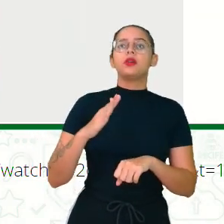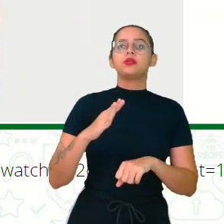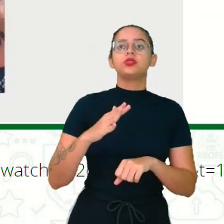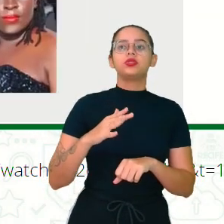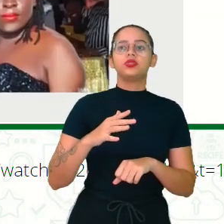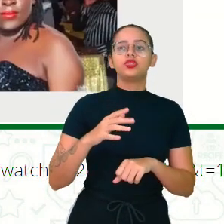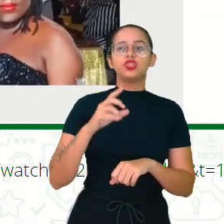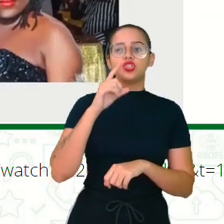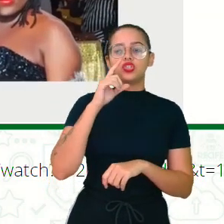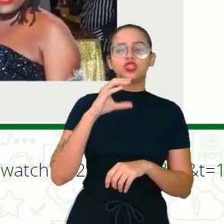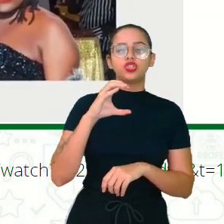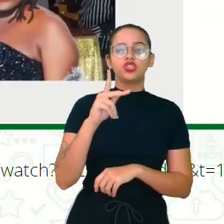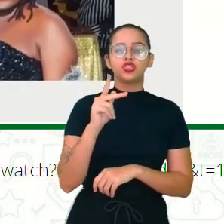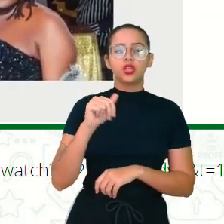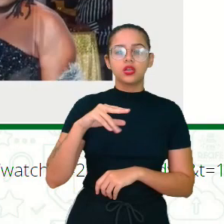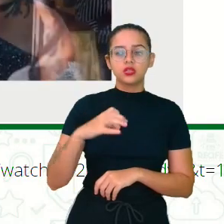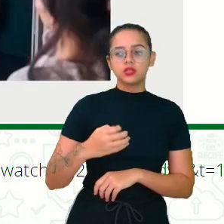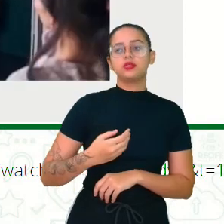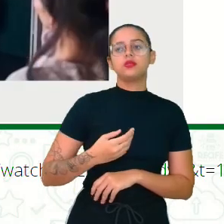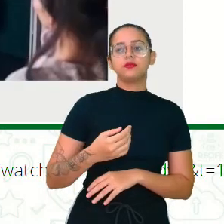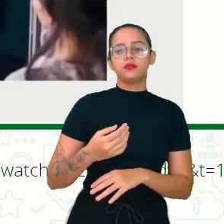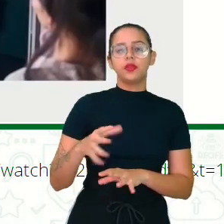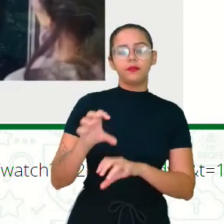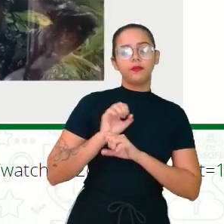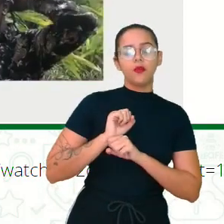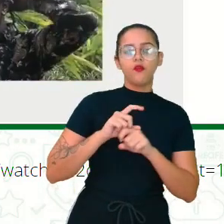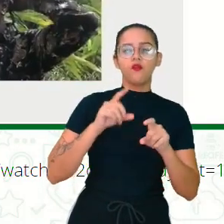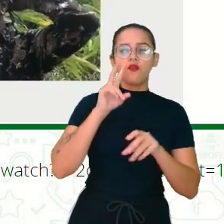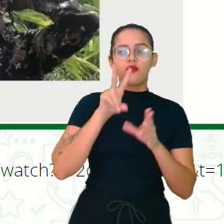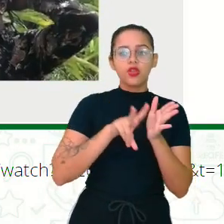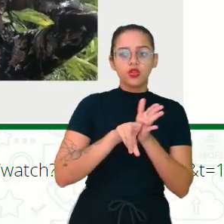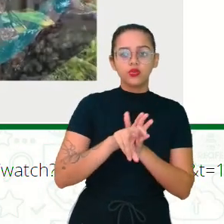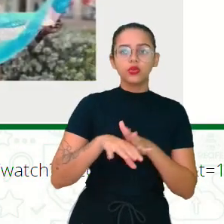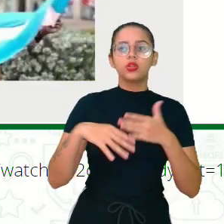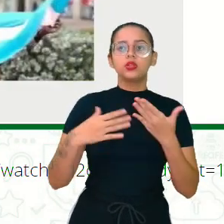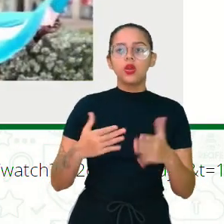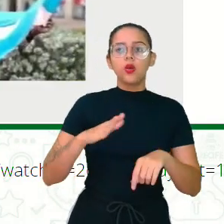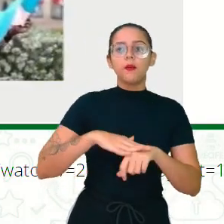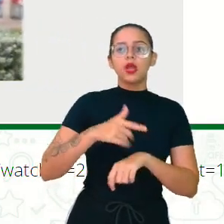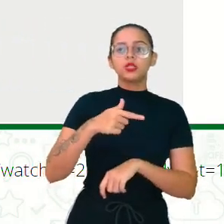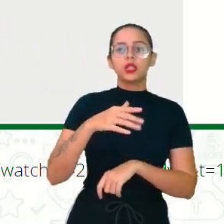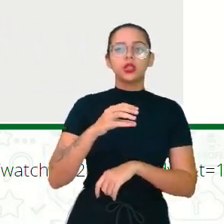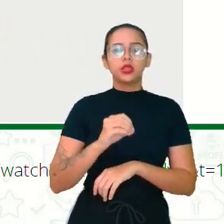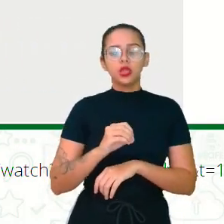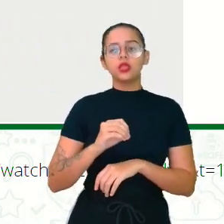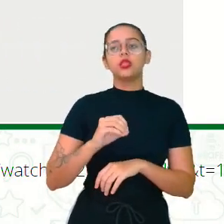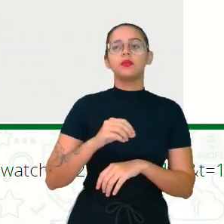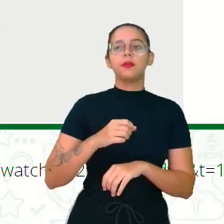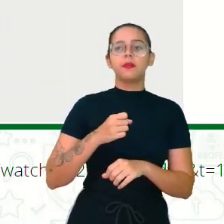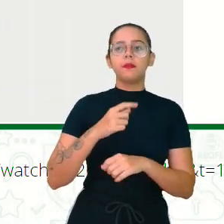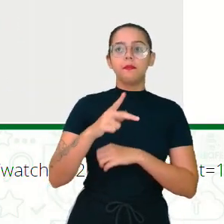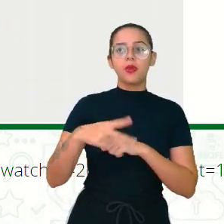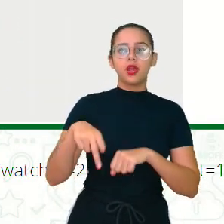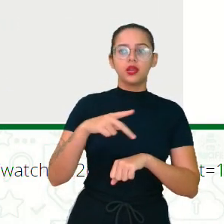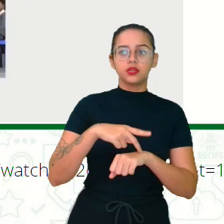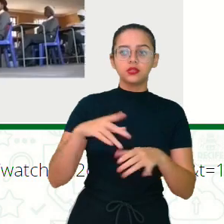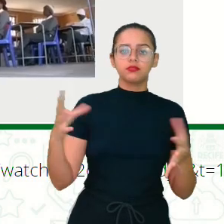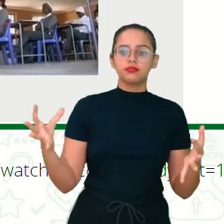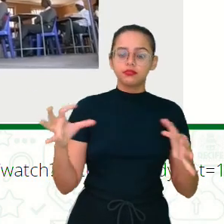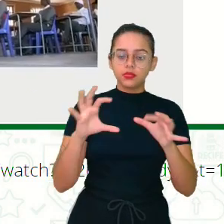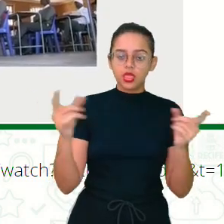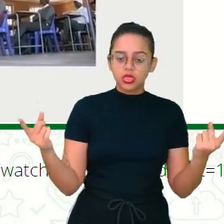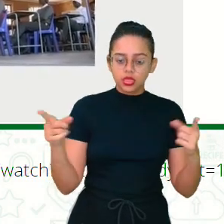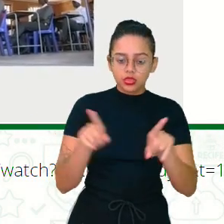ao vírus. Mais da metade de todas as novas infecções por HIV estavam entre as populações chaves com seus